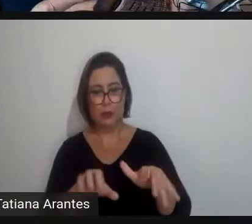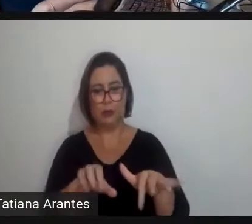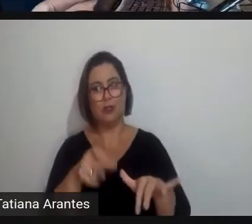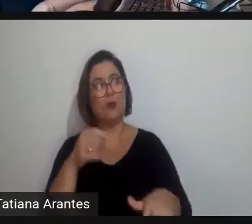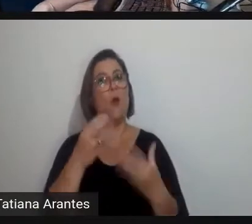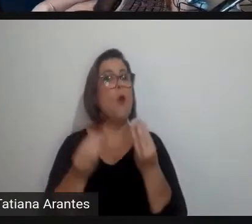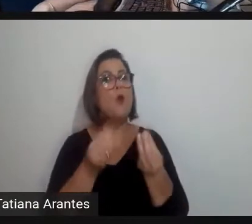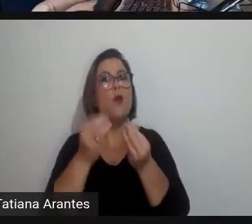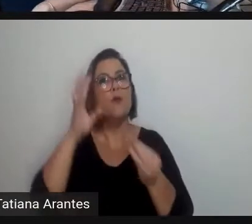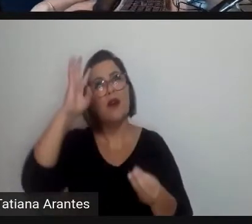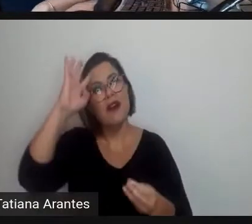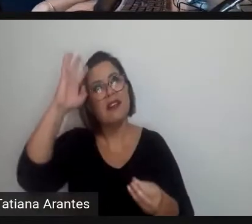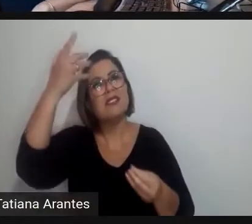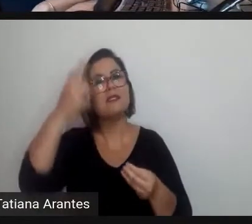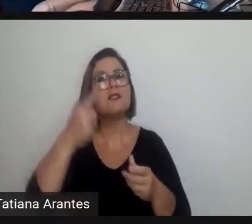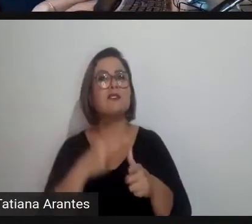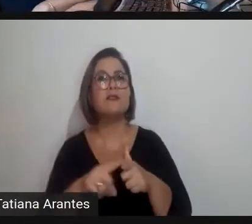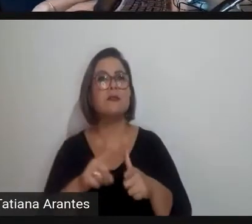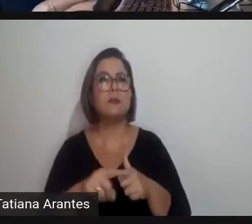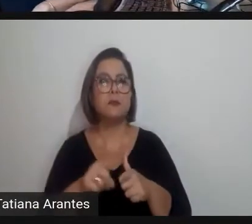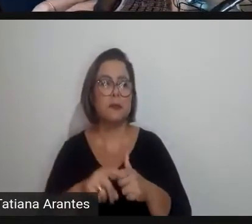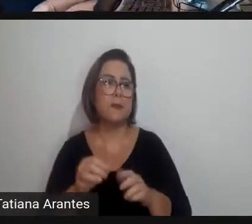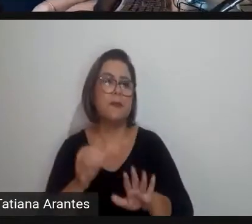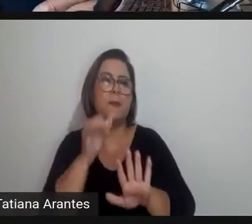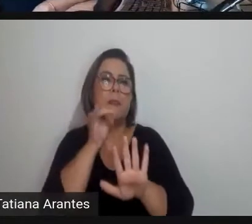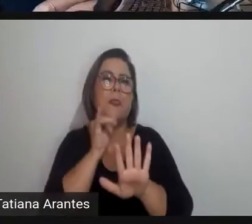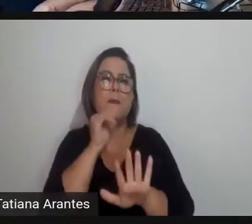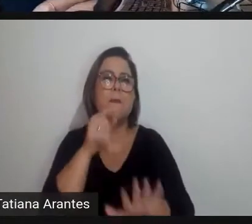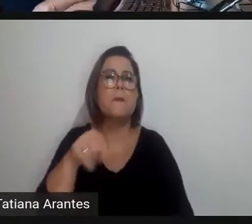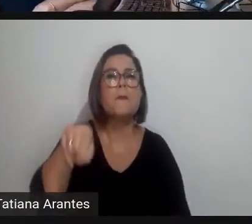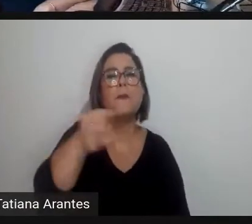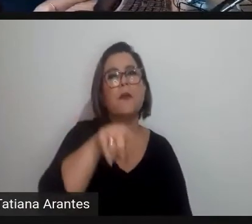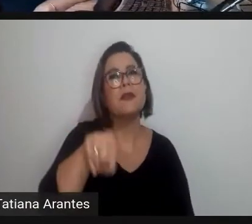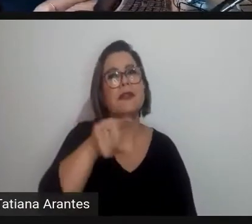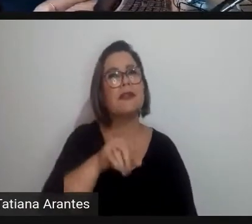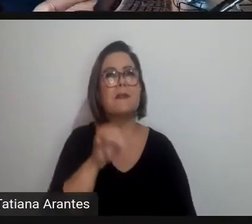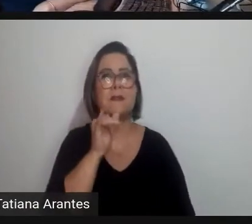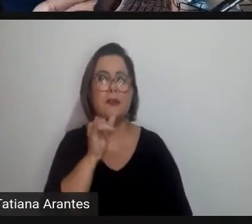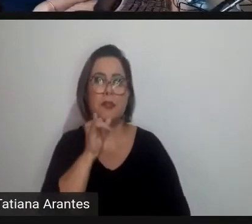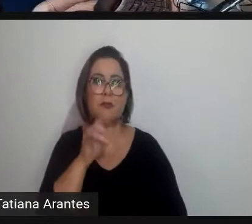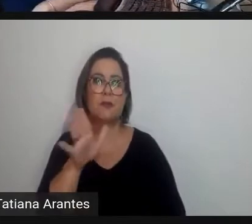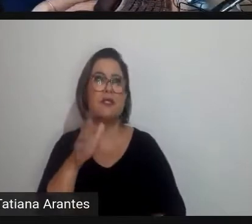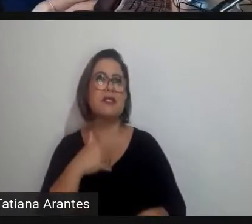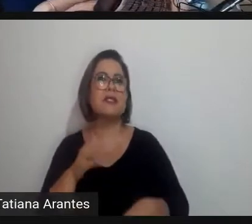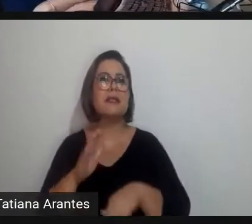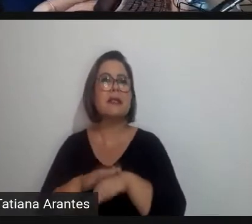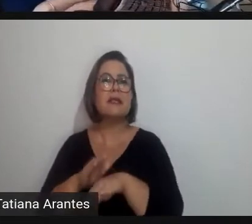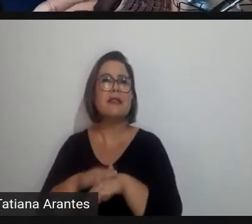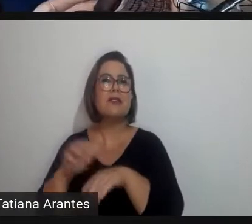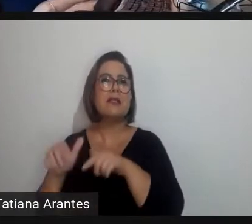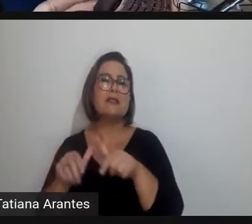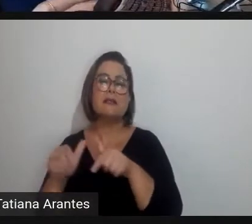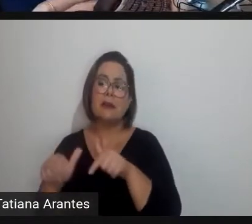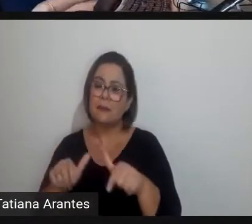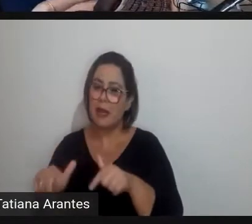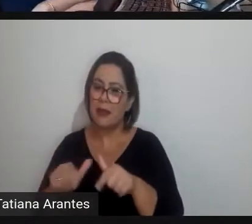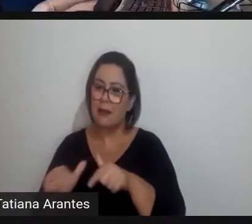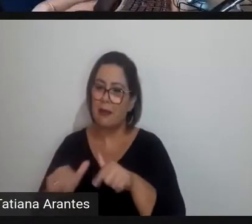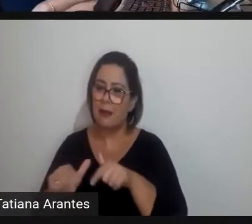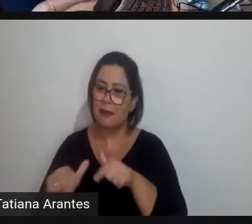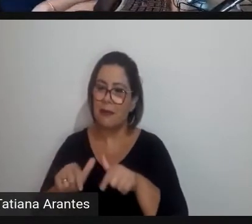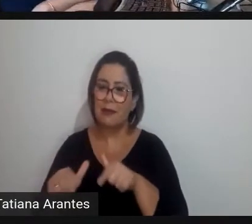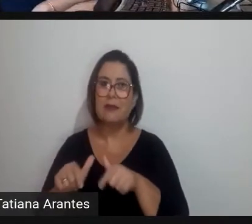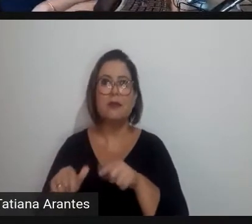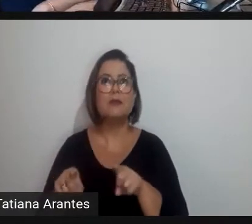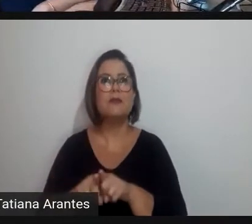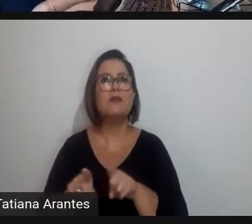Por exemplo, quantos aqui já, diante de um processo de trabalho, teve que se pegou, né, até embaixo do chuveiro